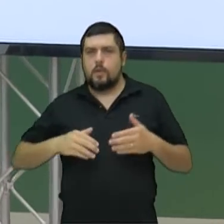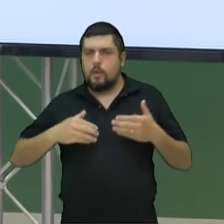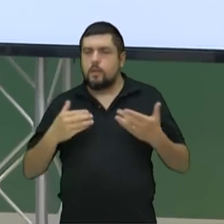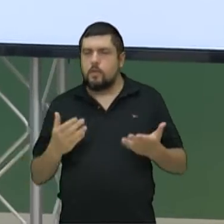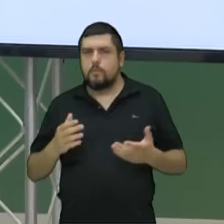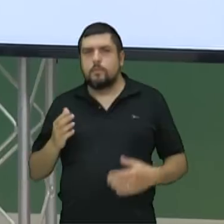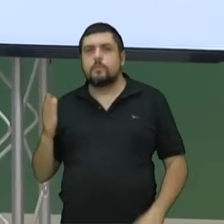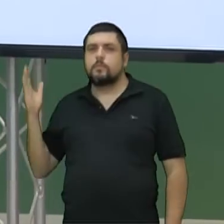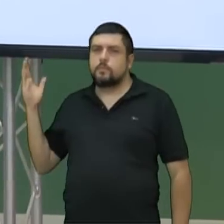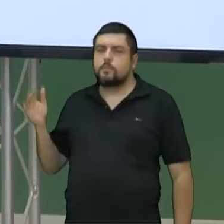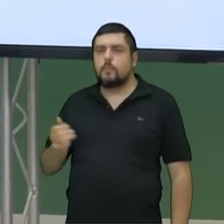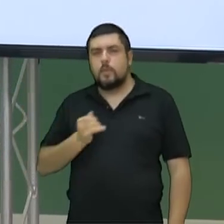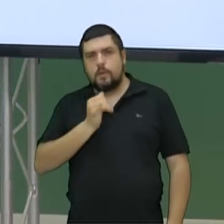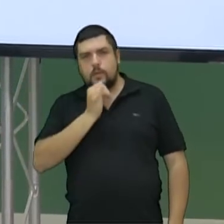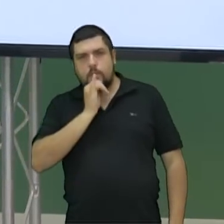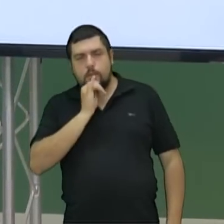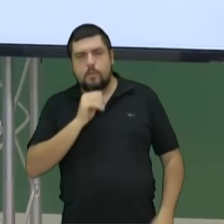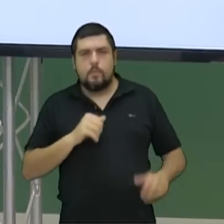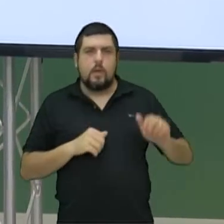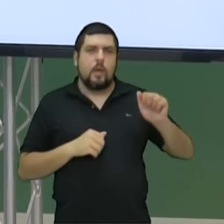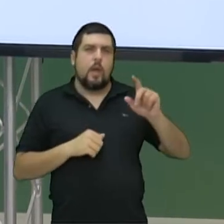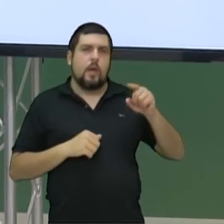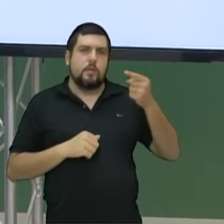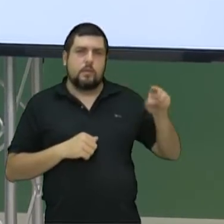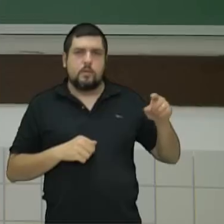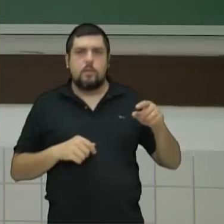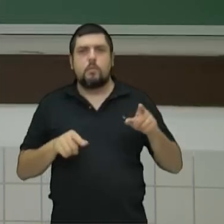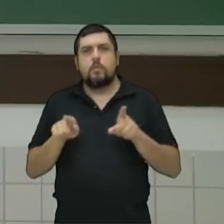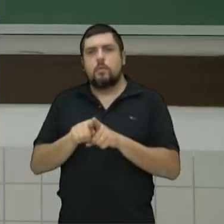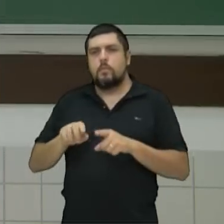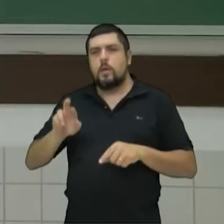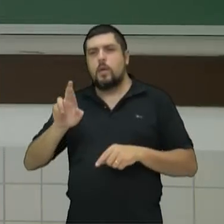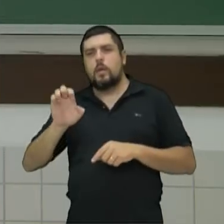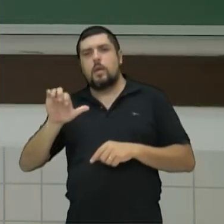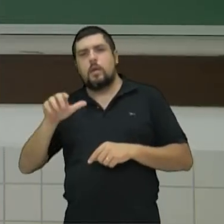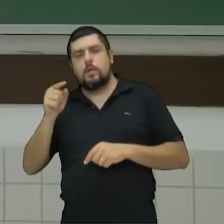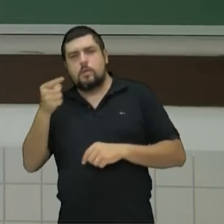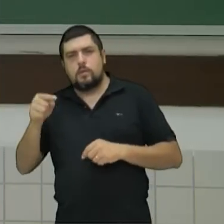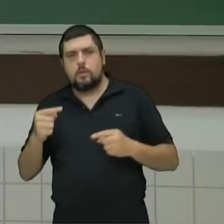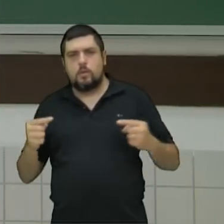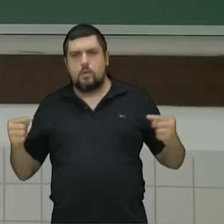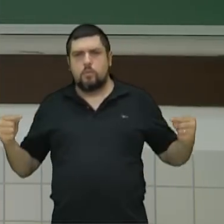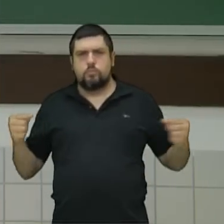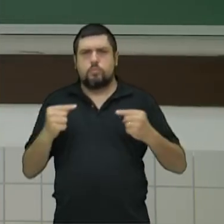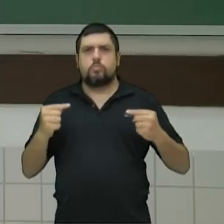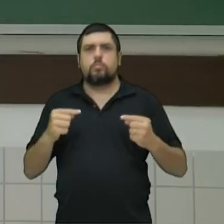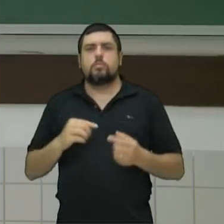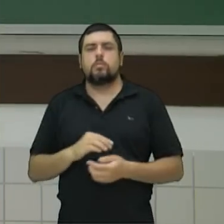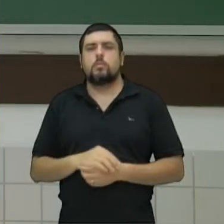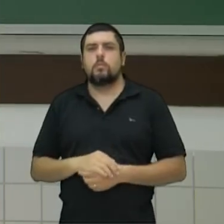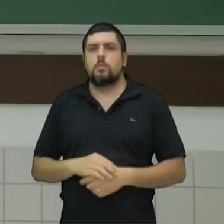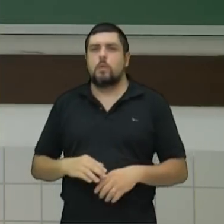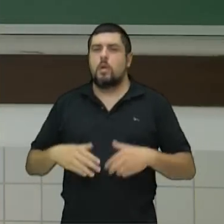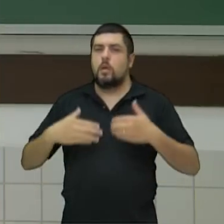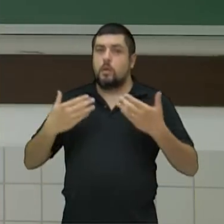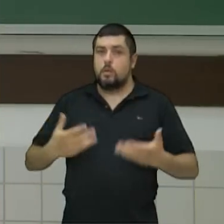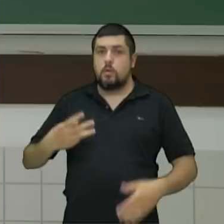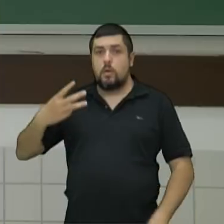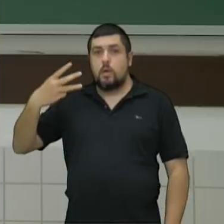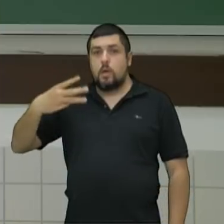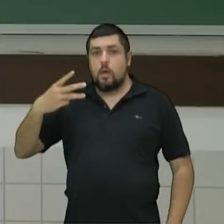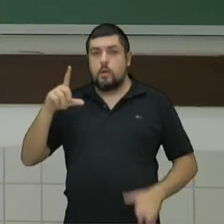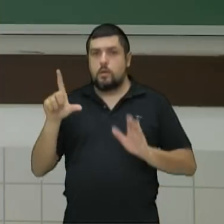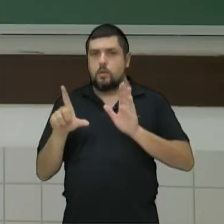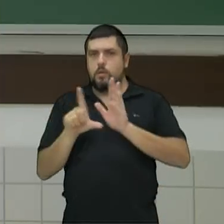bons exemplos de ação e reação. Então, aqui eu quero que vocês entendam muito bem sobre a terceira lei de Newton, né? As leis de Newton, elas são